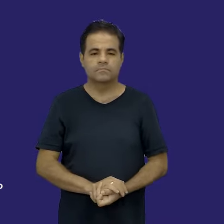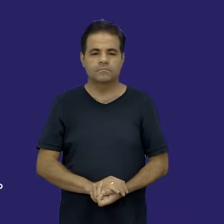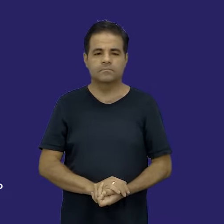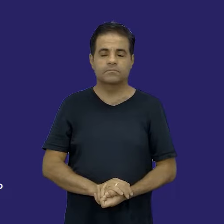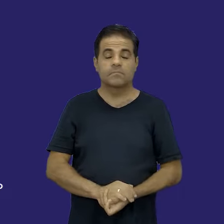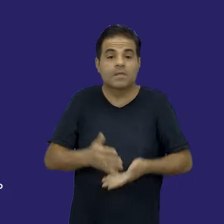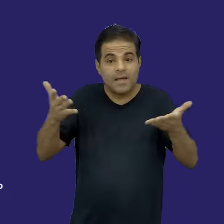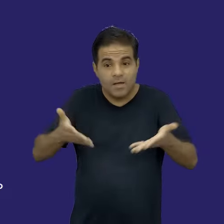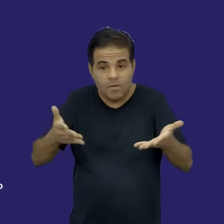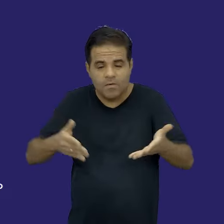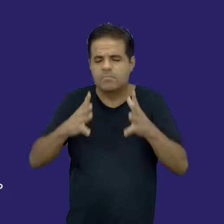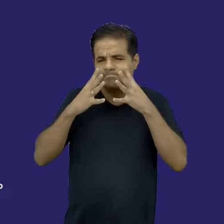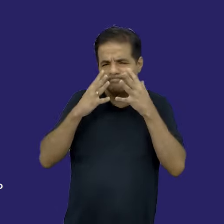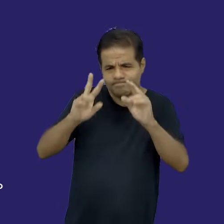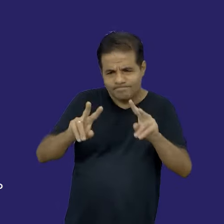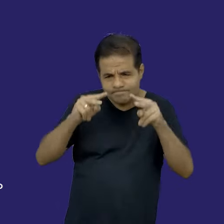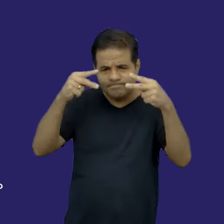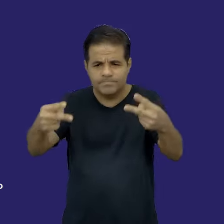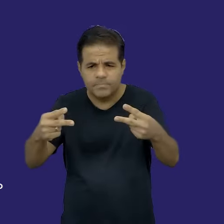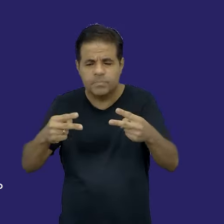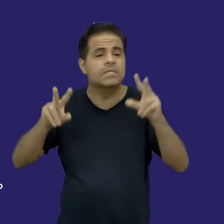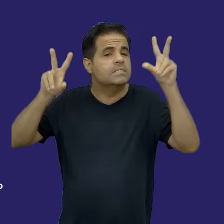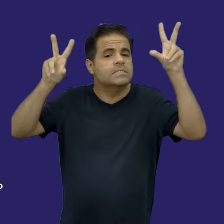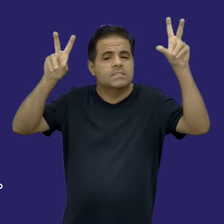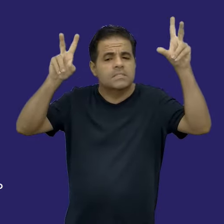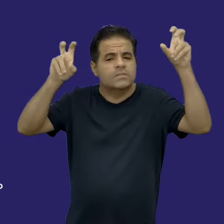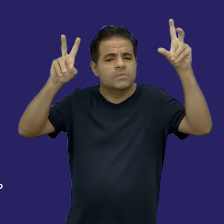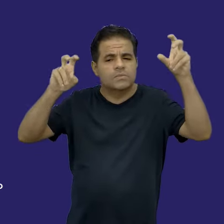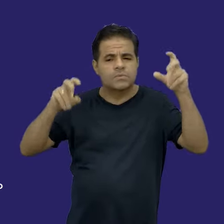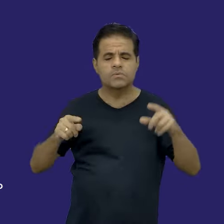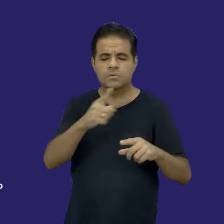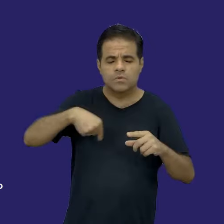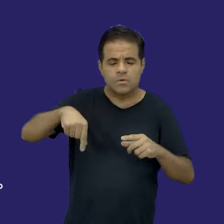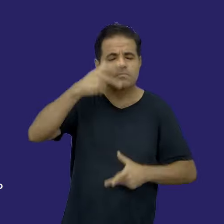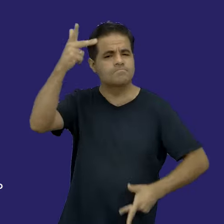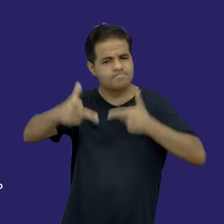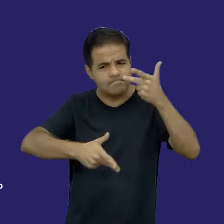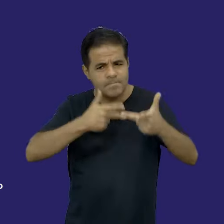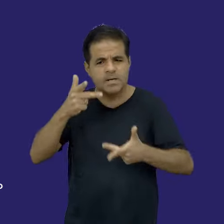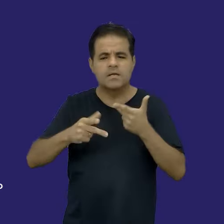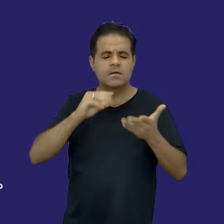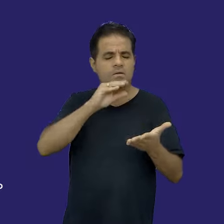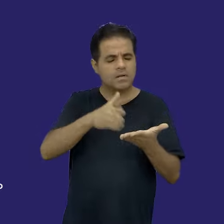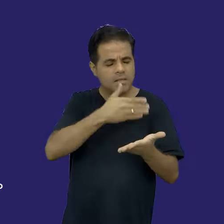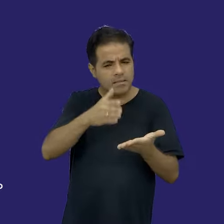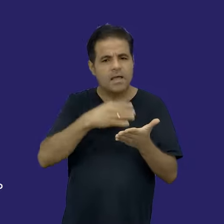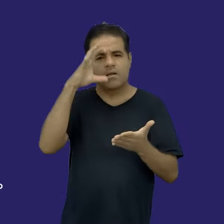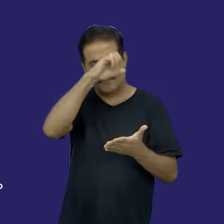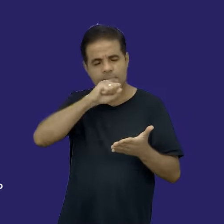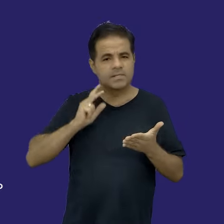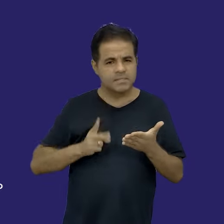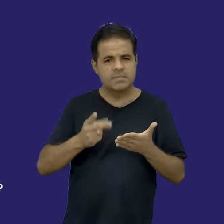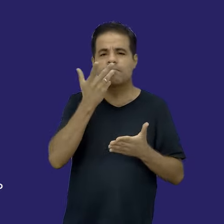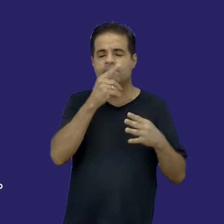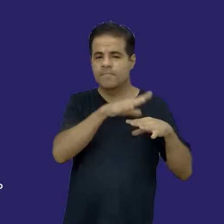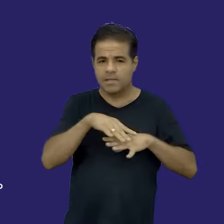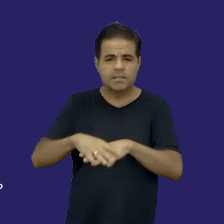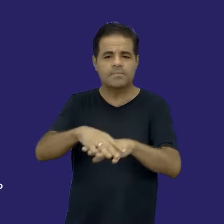Nós vamos desdobrar sobre este assunto e estamos falando sobre o caderno Aprender Sempre, de